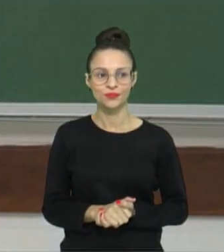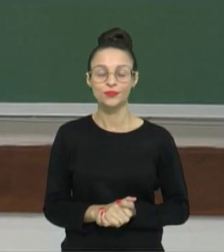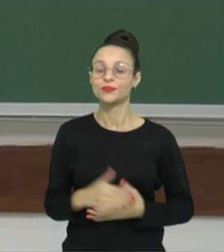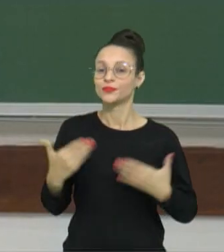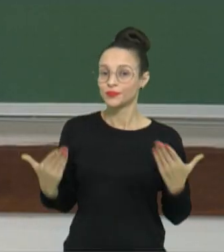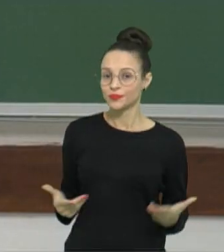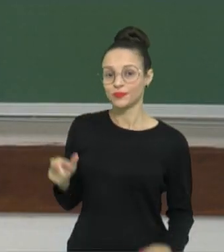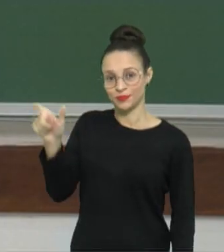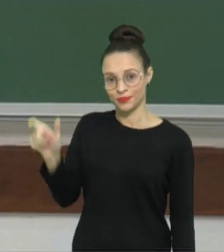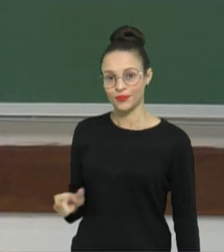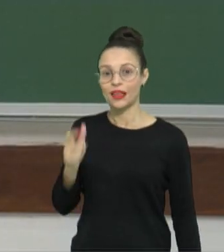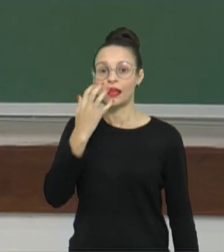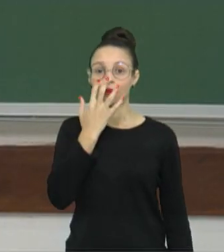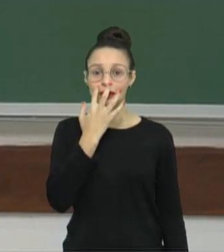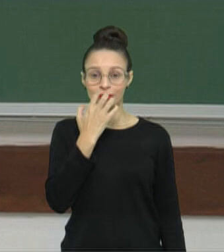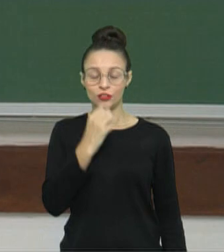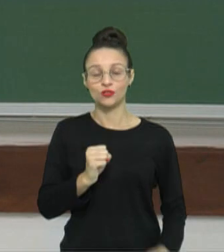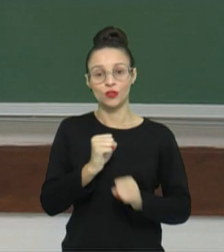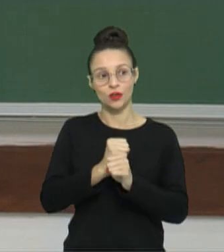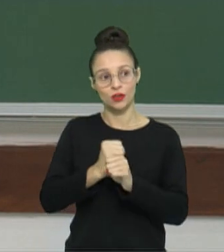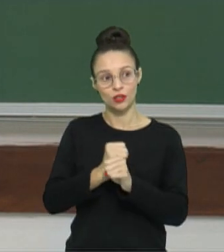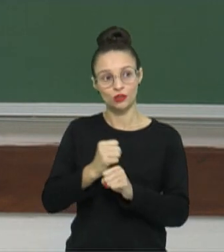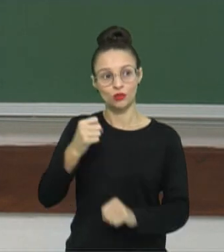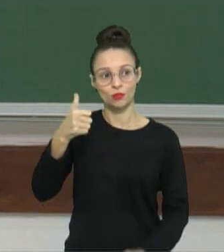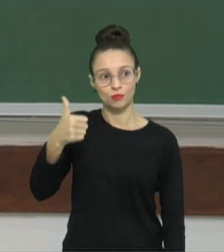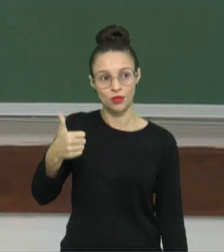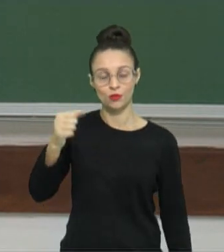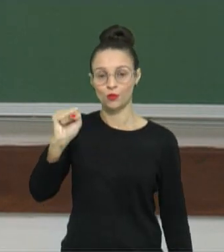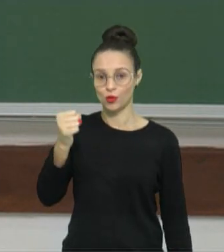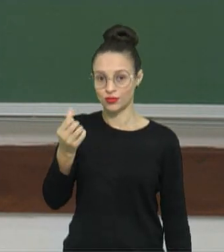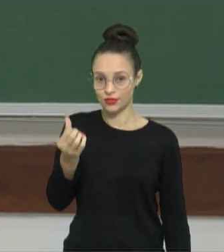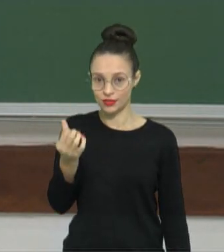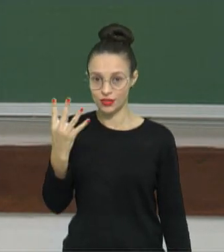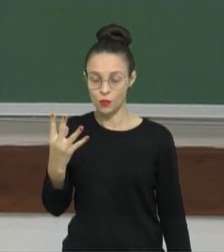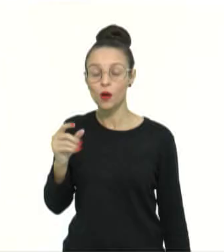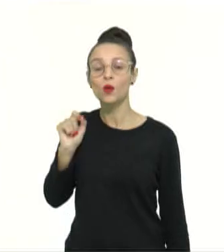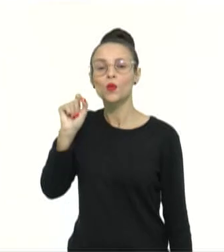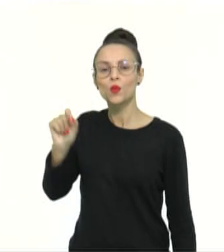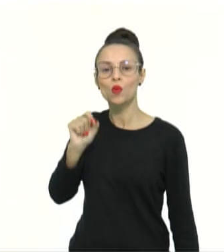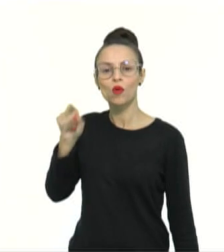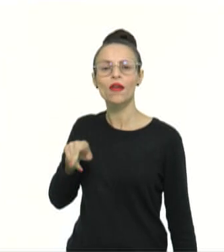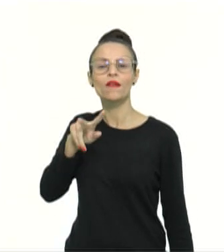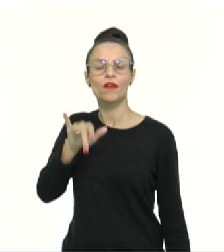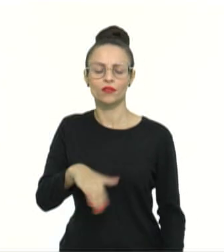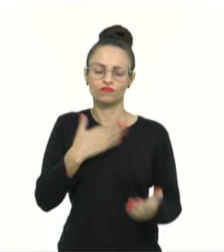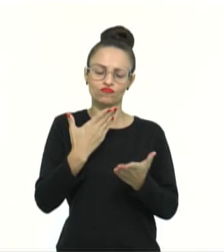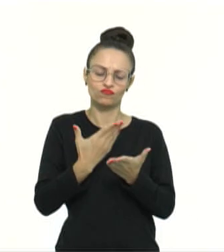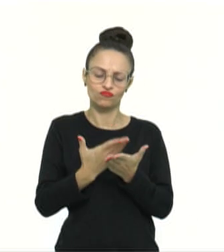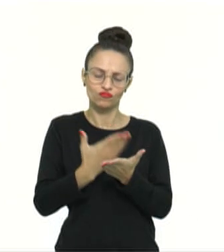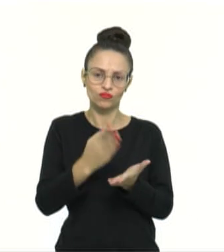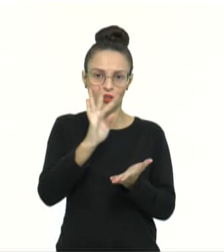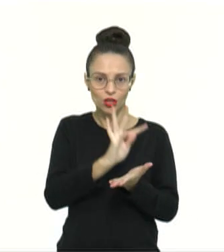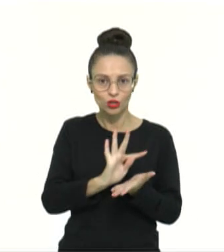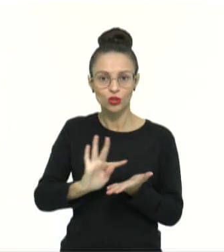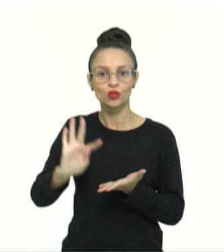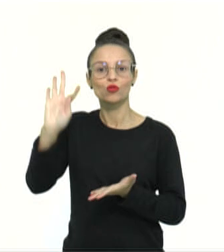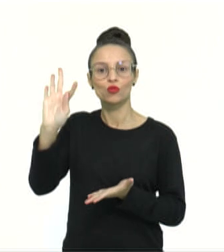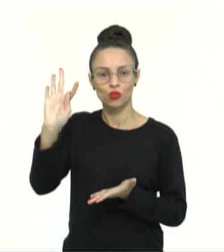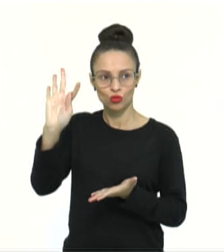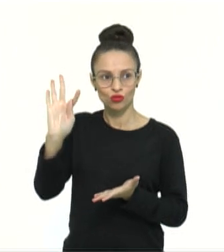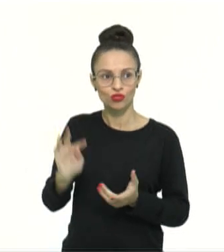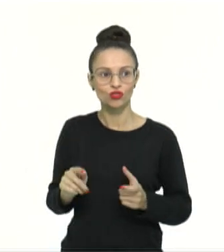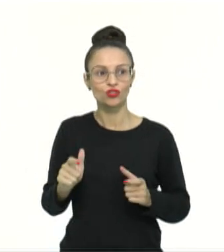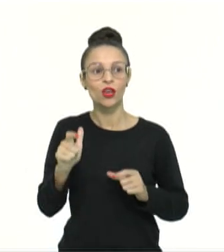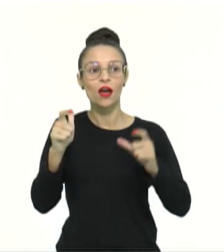Então, o Nietzsche, em 1864, ele vai estudar teologia em Bonn.